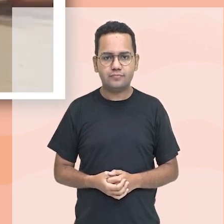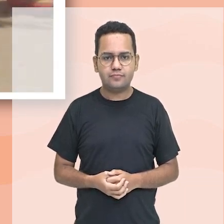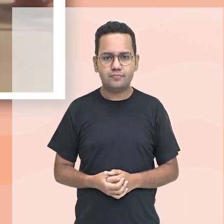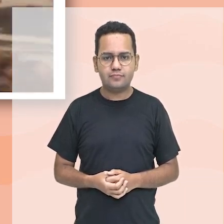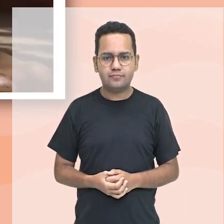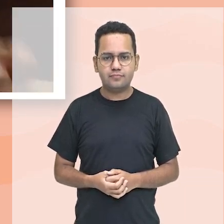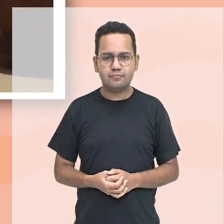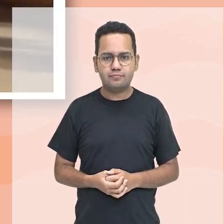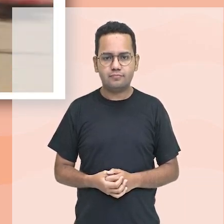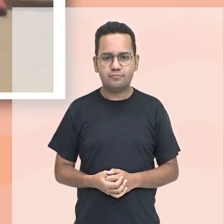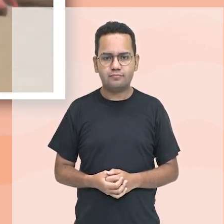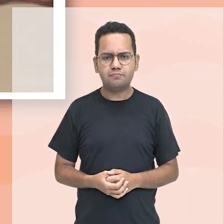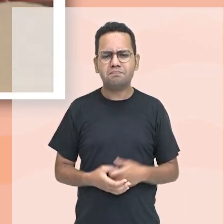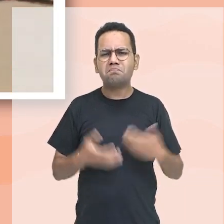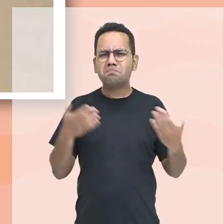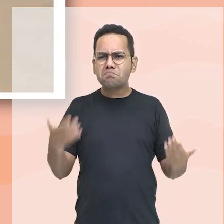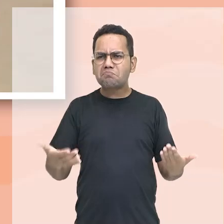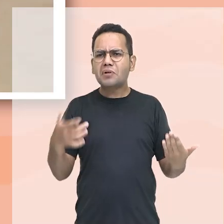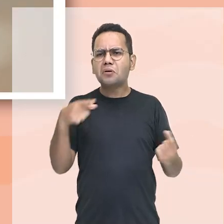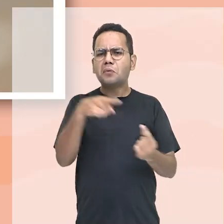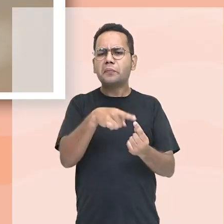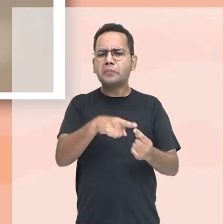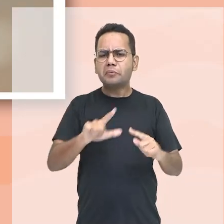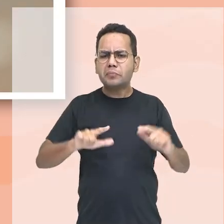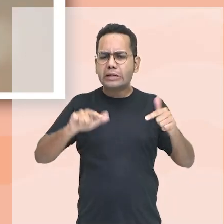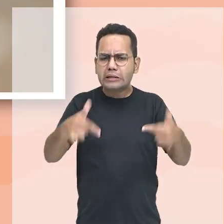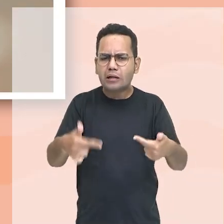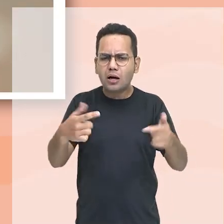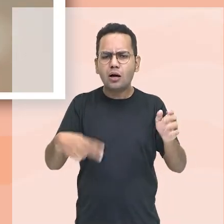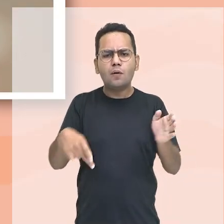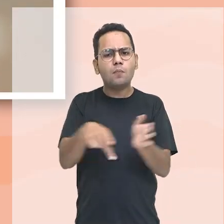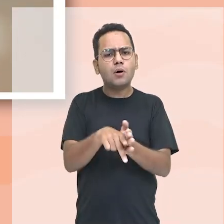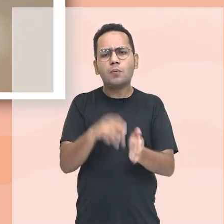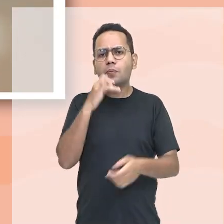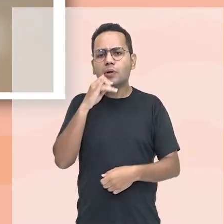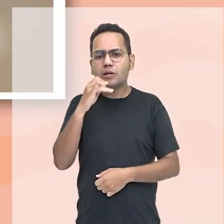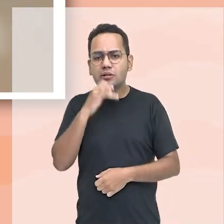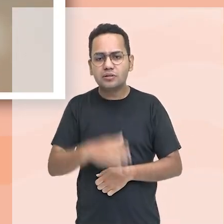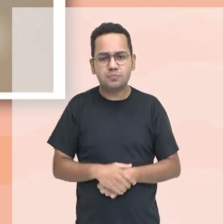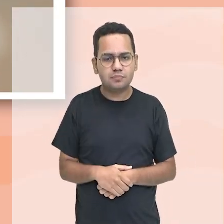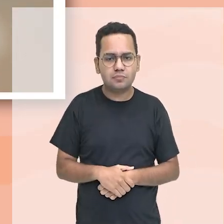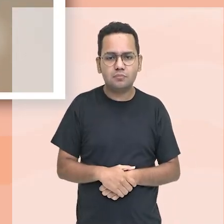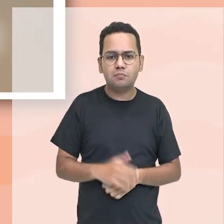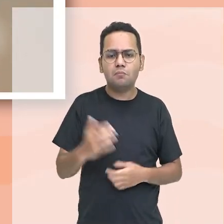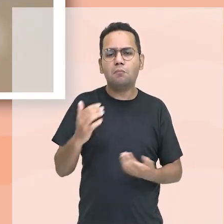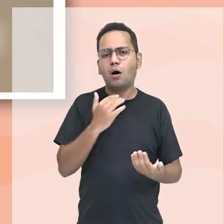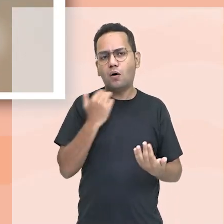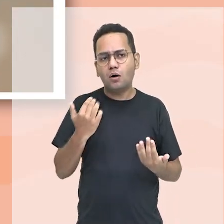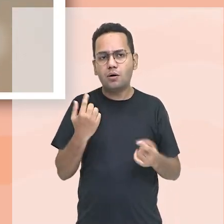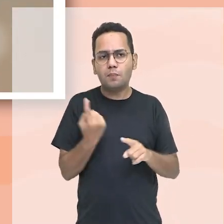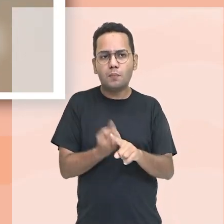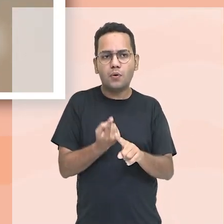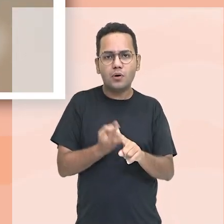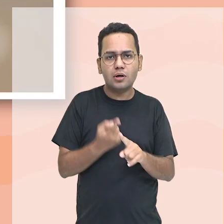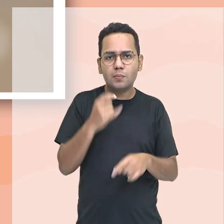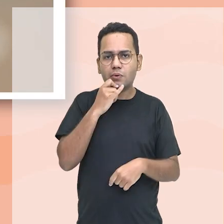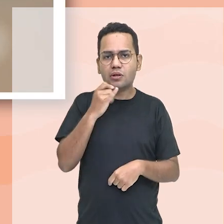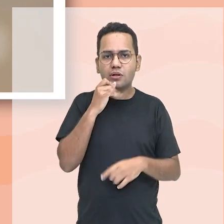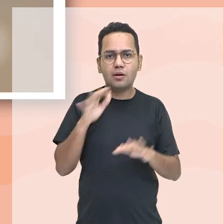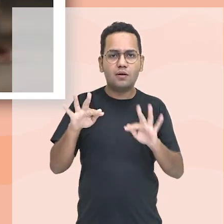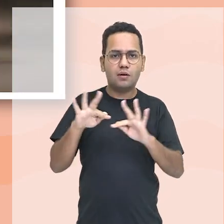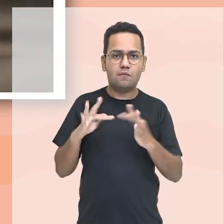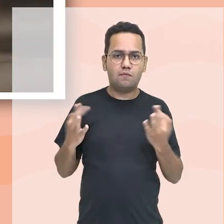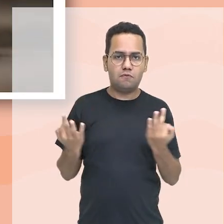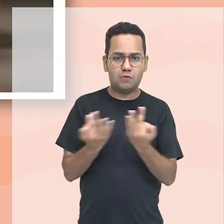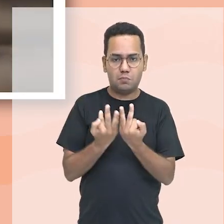O ritual do Quarupi, ele é um ritual fúnebre. Ele é um ritual onde a família que perdeu seu ente